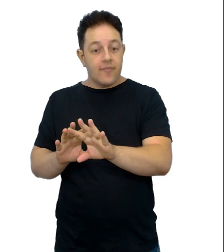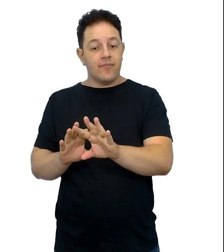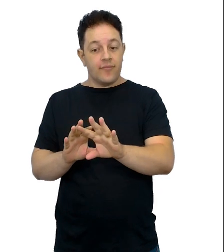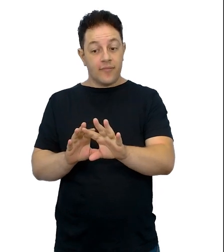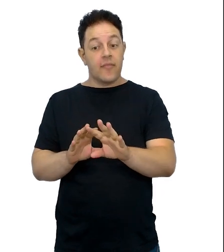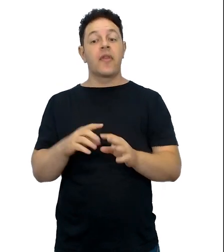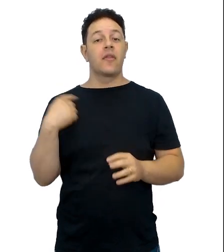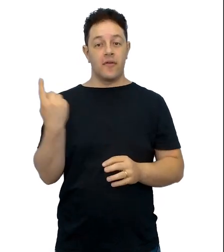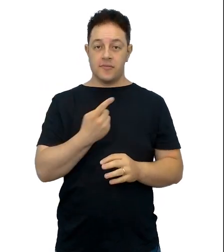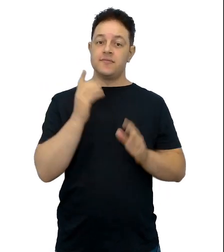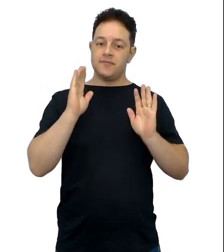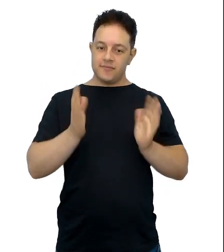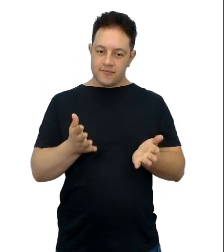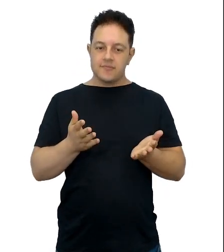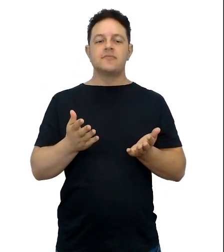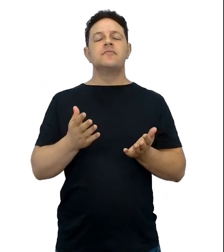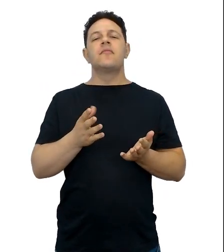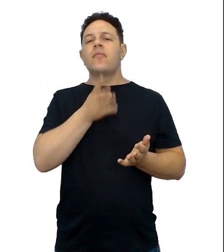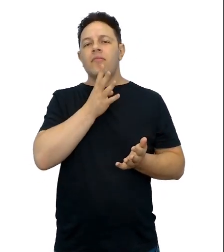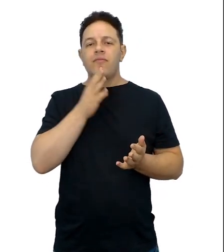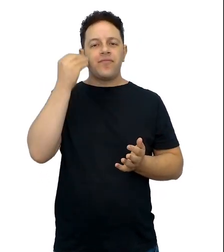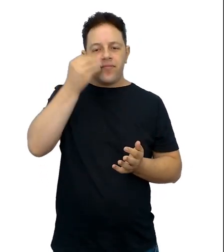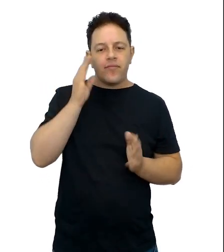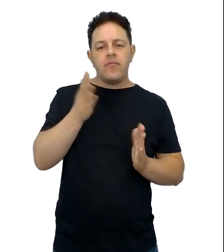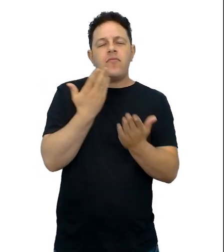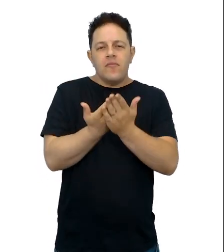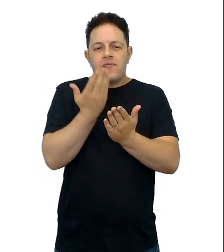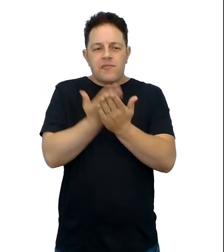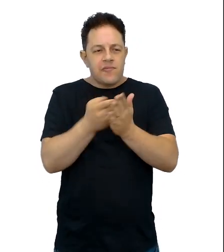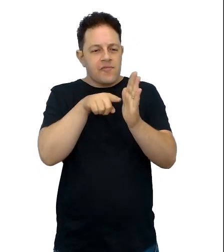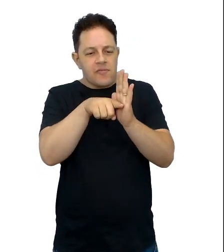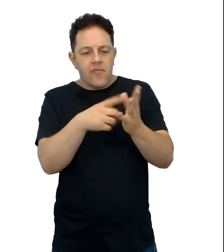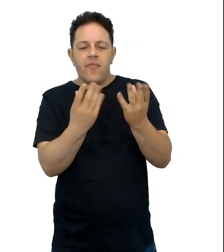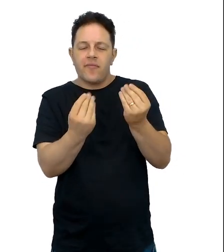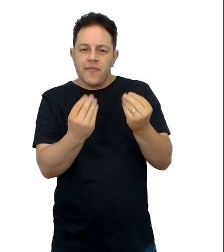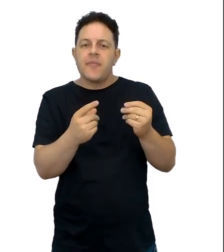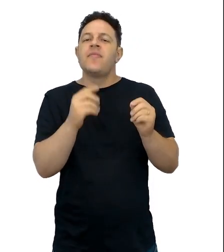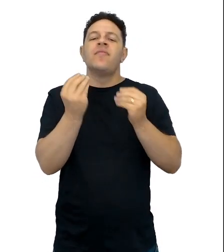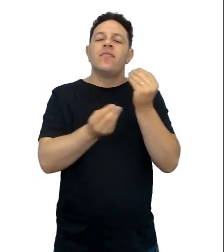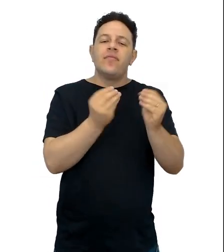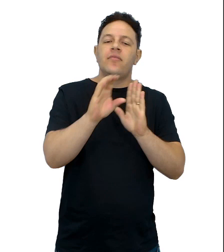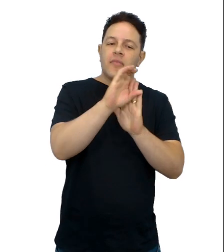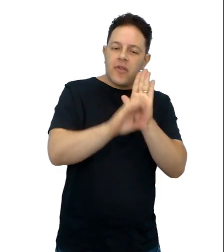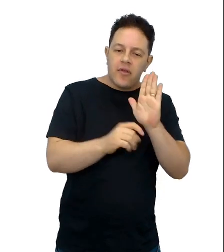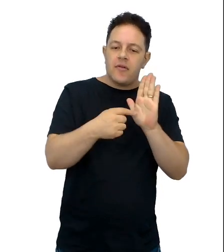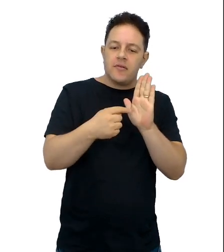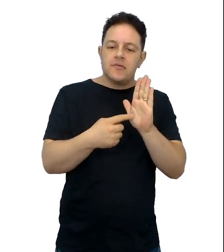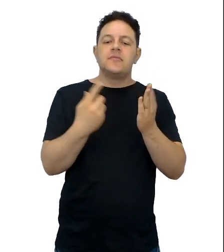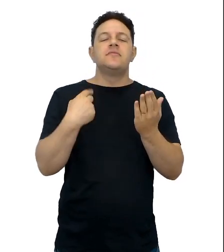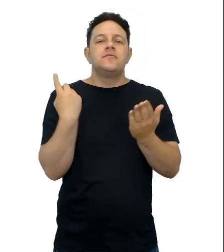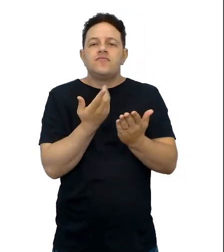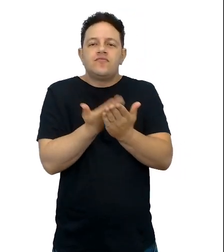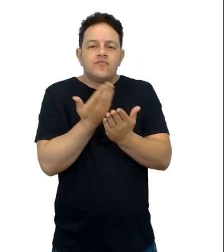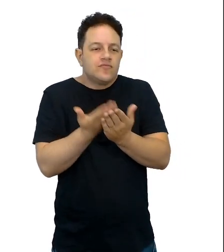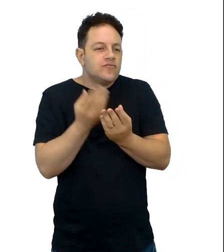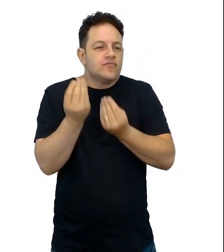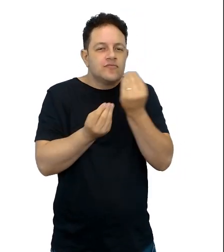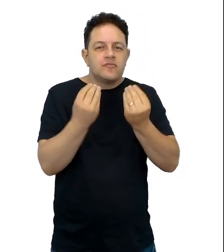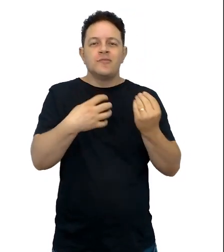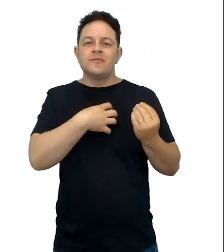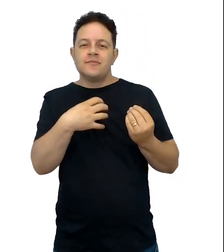gente já se debruça bastante, a gente estuda bastante, né, o currículo, né, a gente estuda bastante uma didática